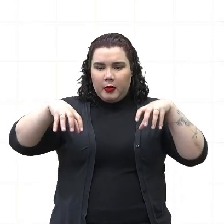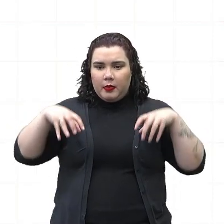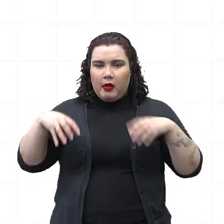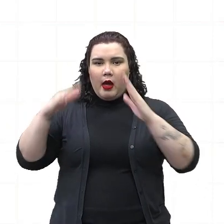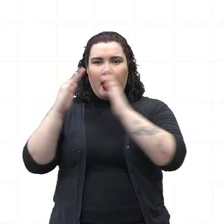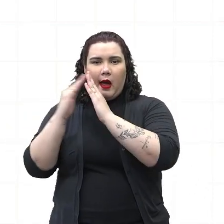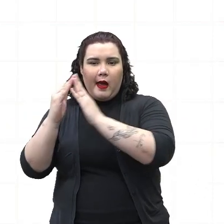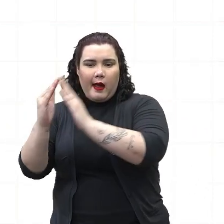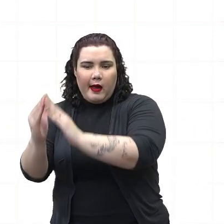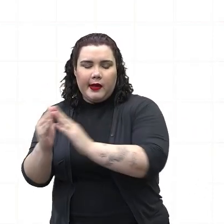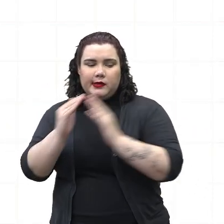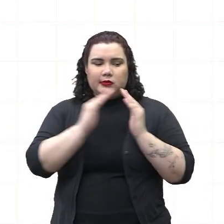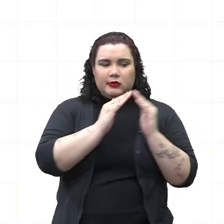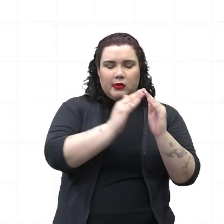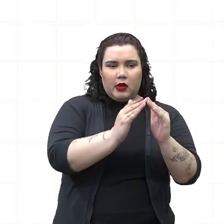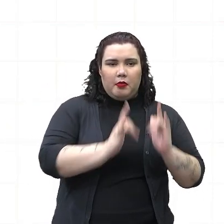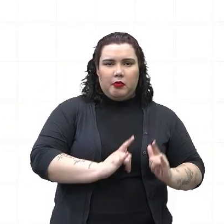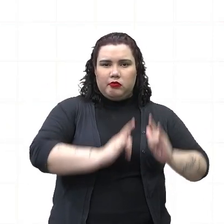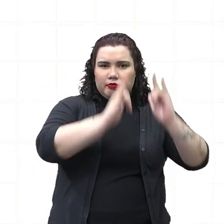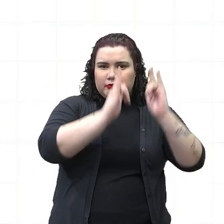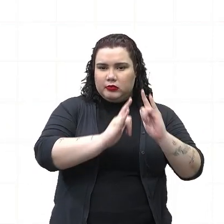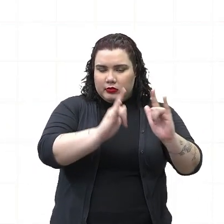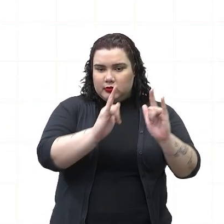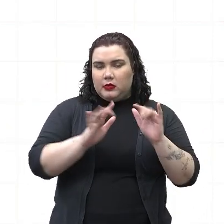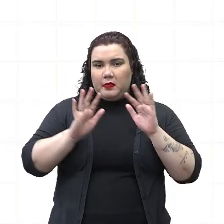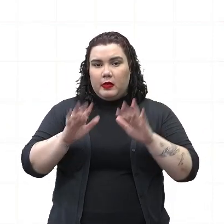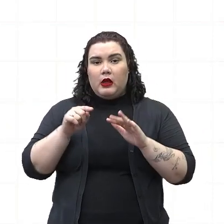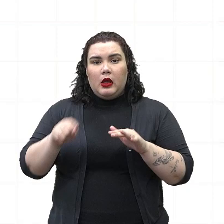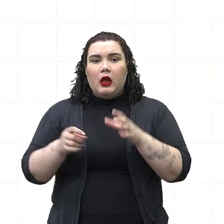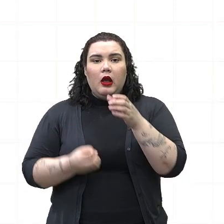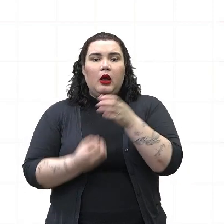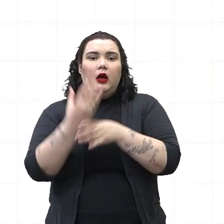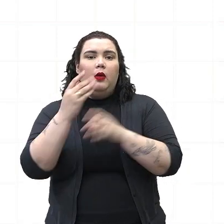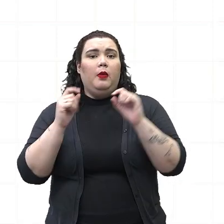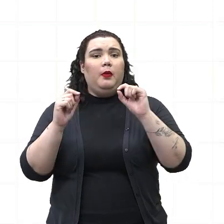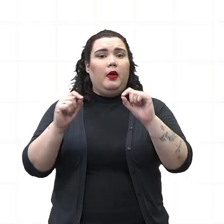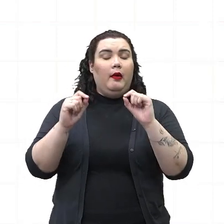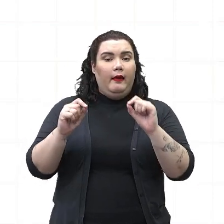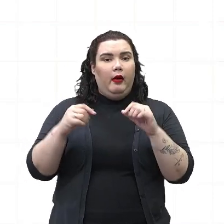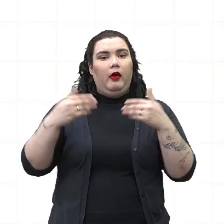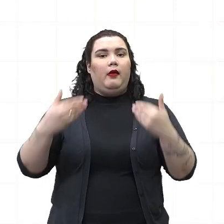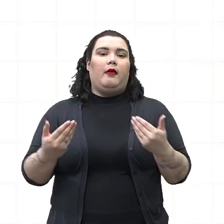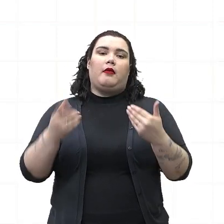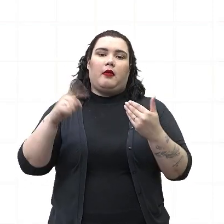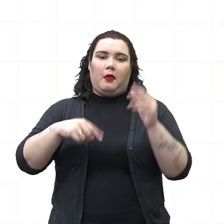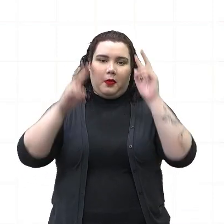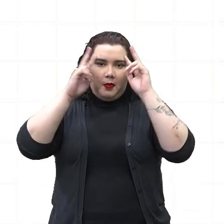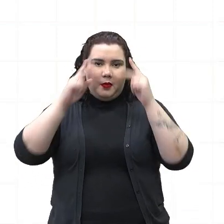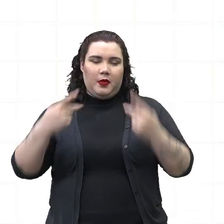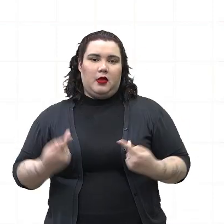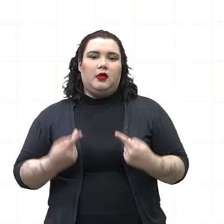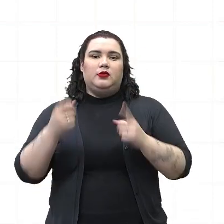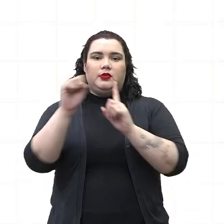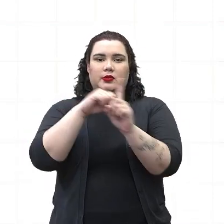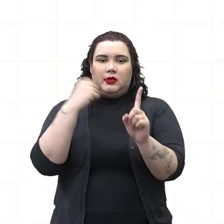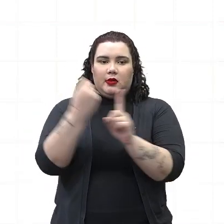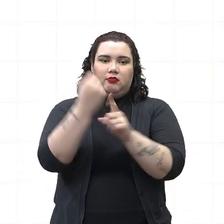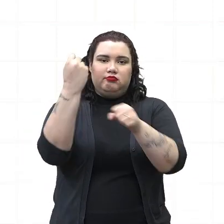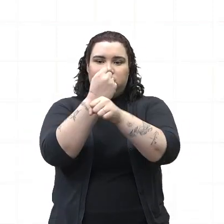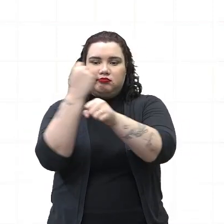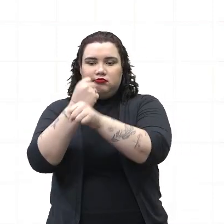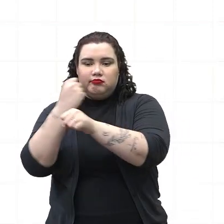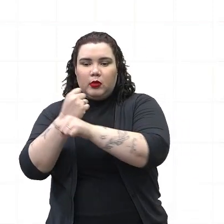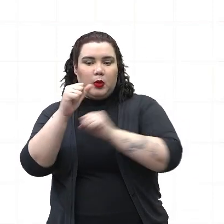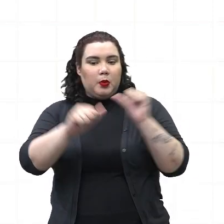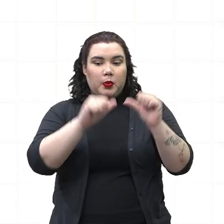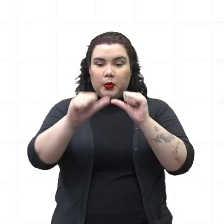modificado pelo homem, isso não foi feito pelos processos naturais da natureza. O homem, a sociedade pegou, transformou, construiu ali